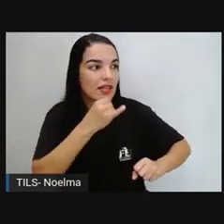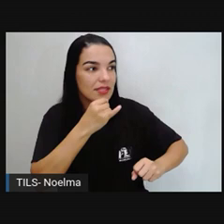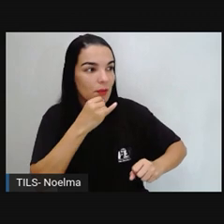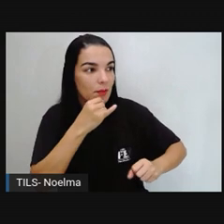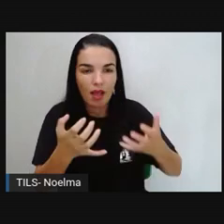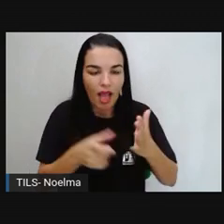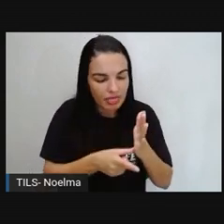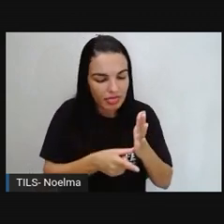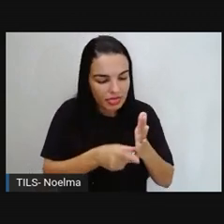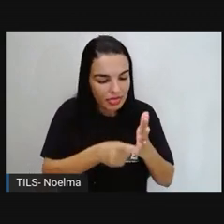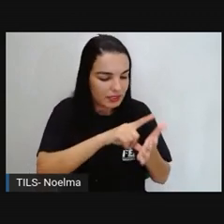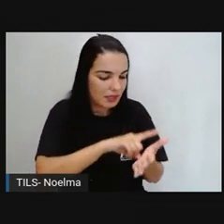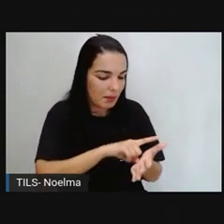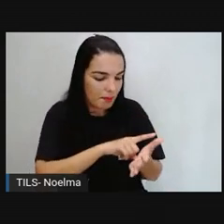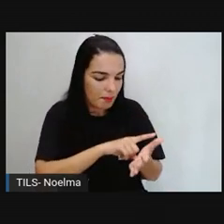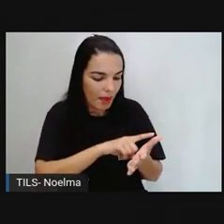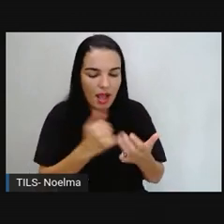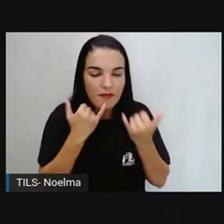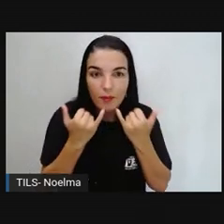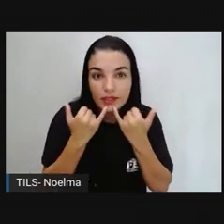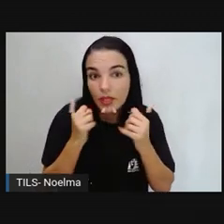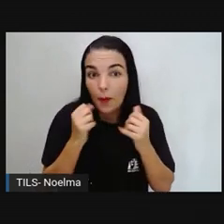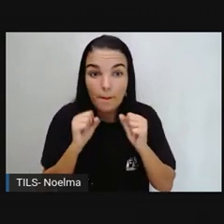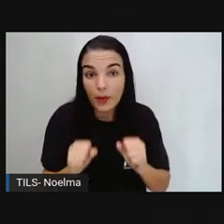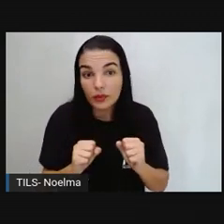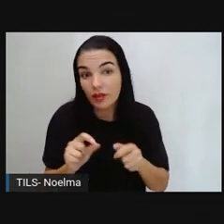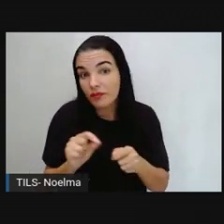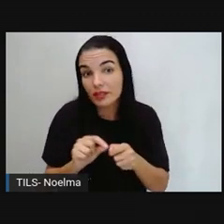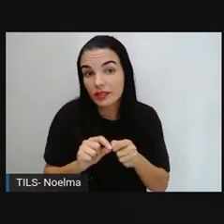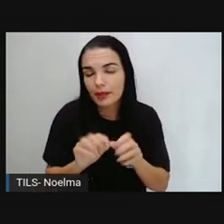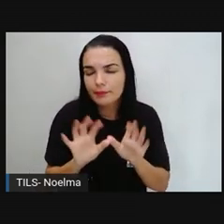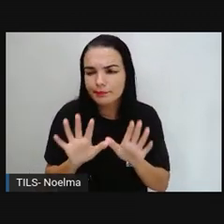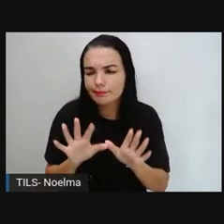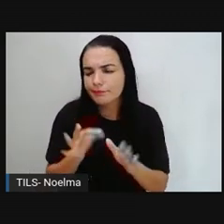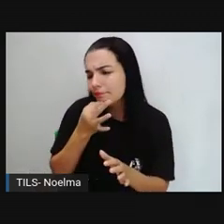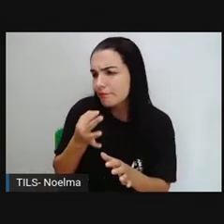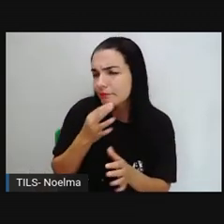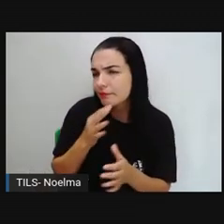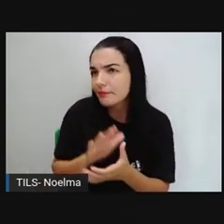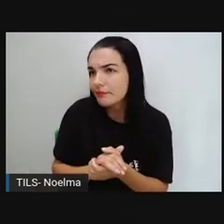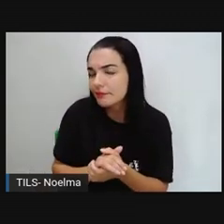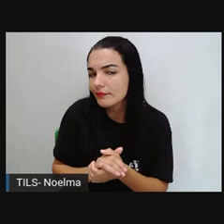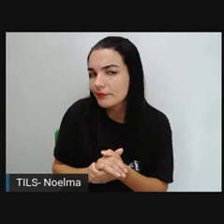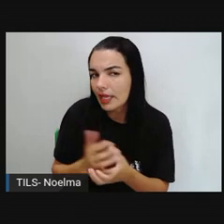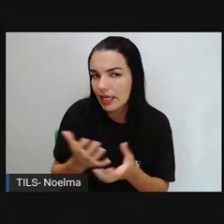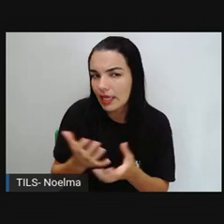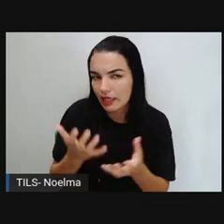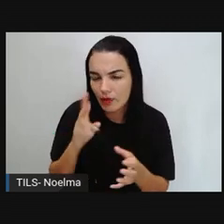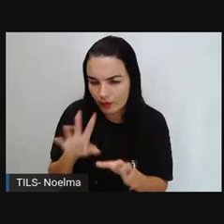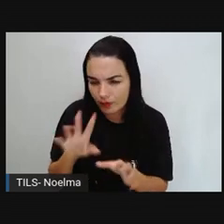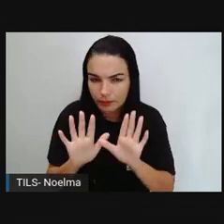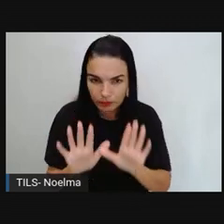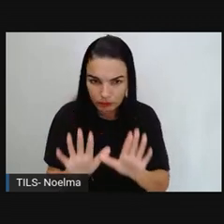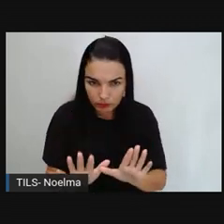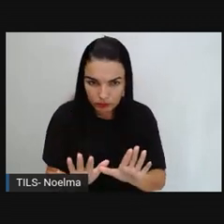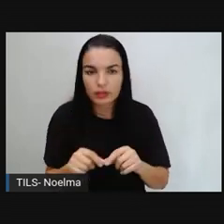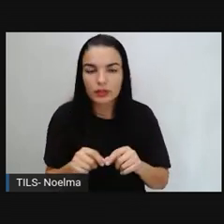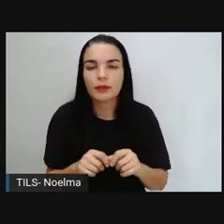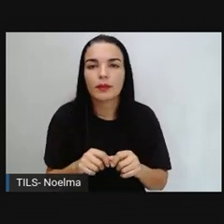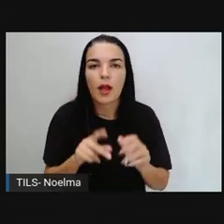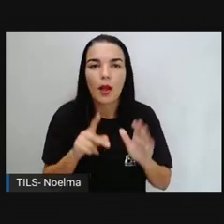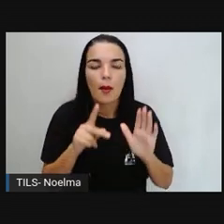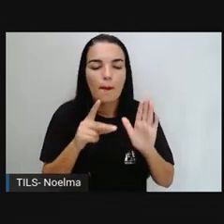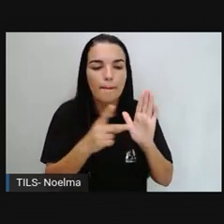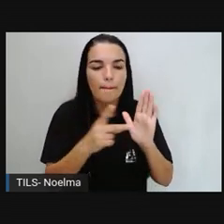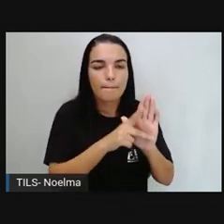muitas vezes a gente precisa fazer suposições, tá? Quer tentar? Olha, veja este poema da